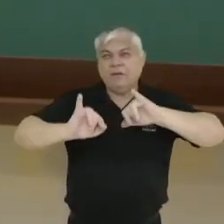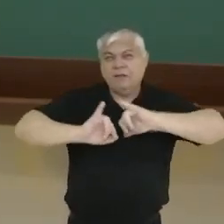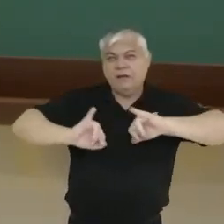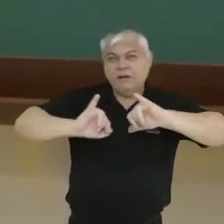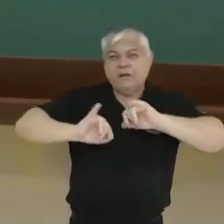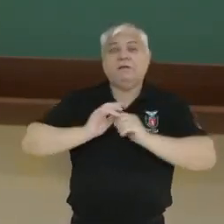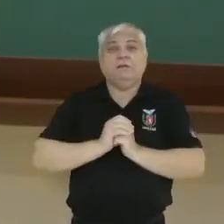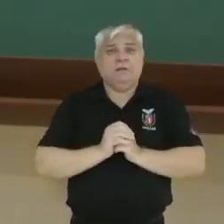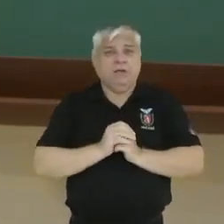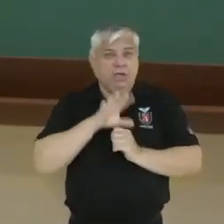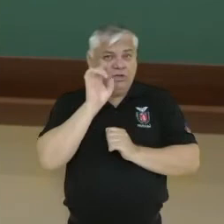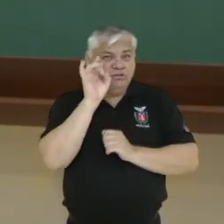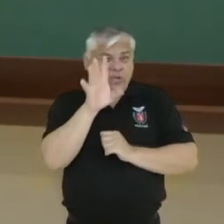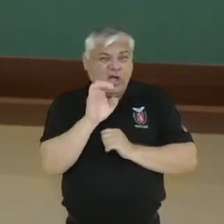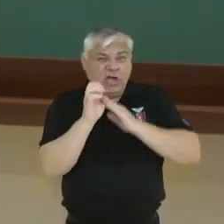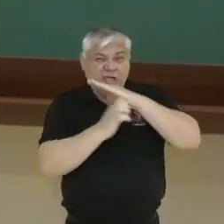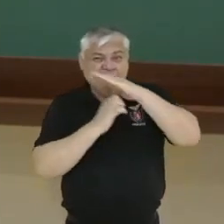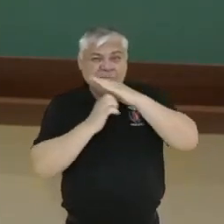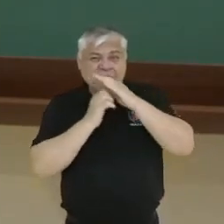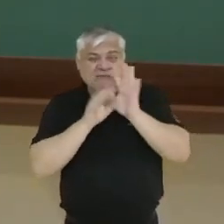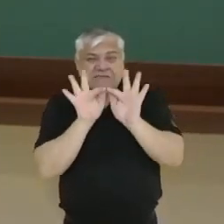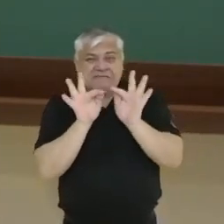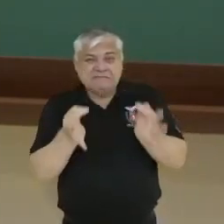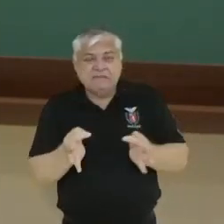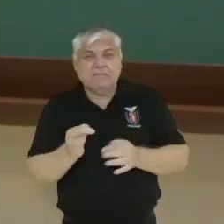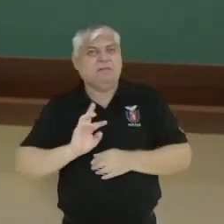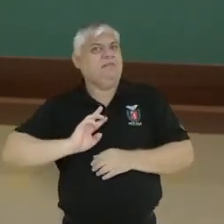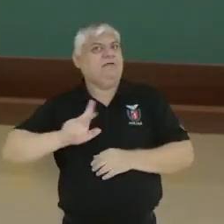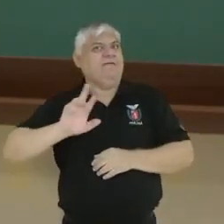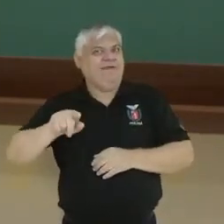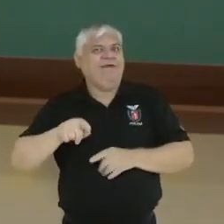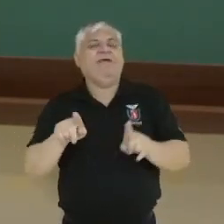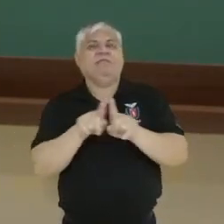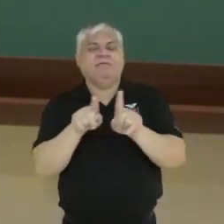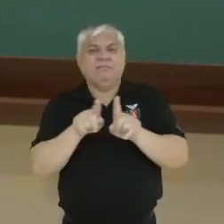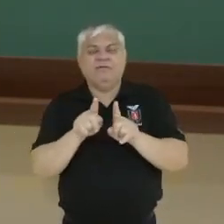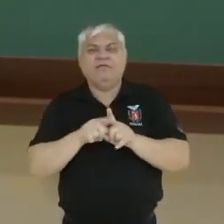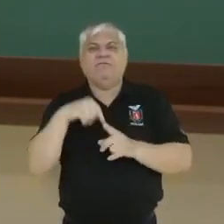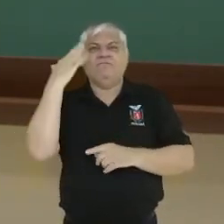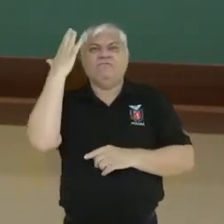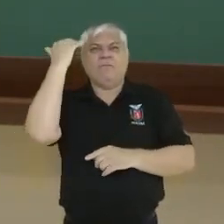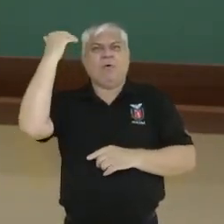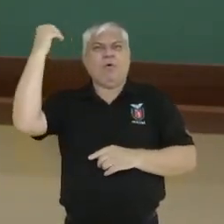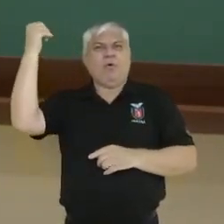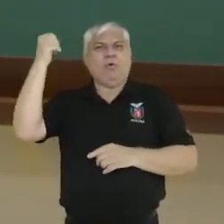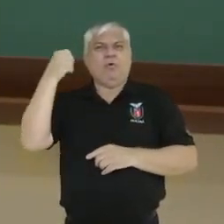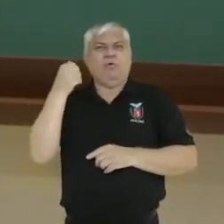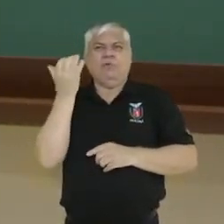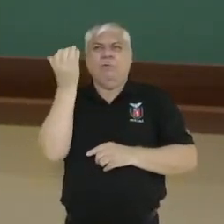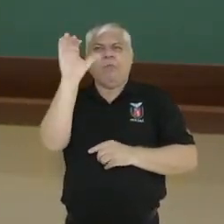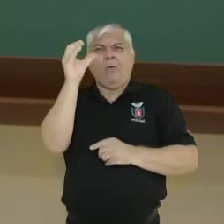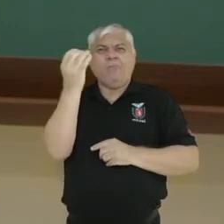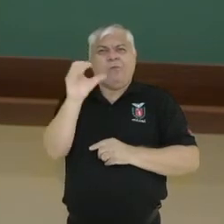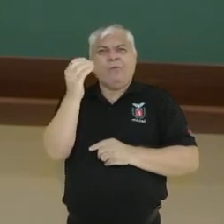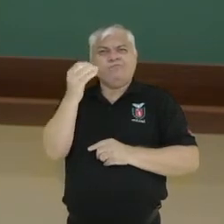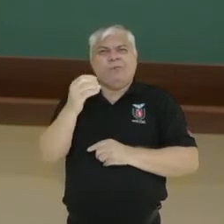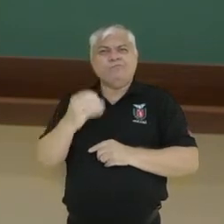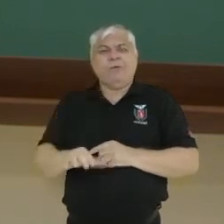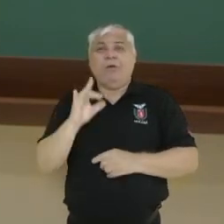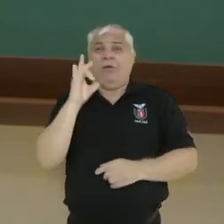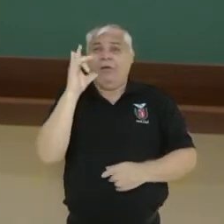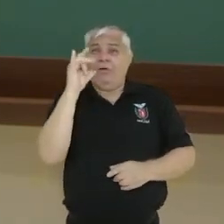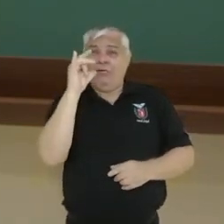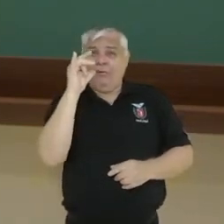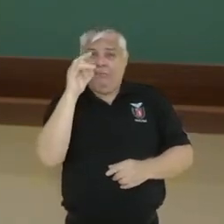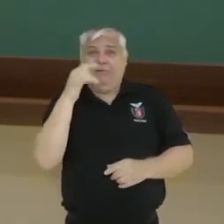só para pequenos negócios, não. A gente vê lá os grandes artistas brasileiros, até internacionais, que recebem exatamente para